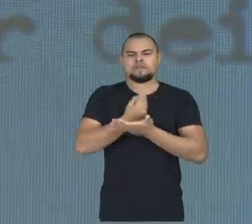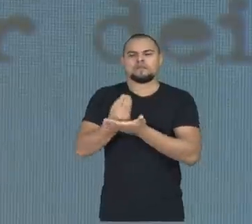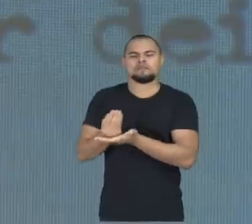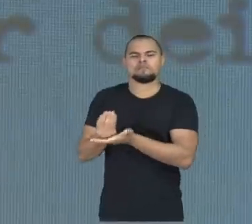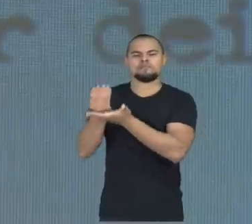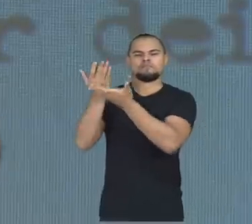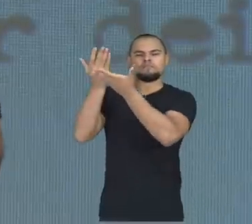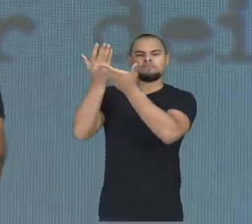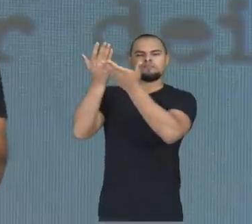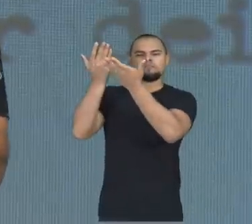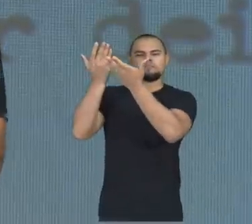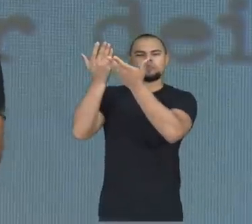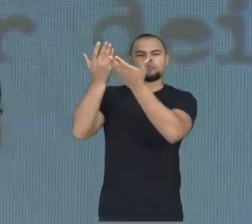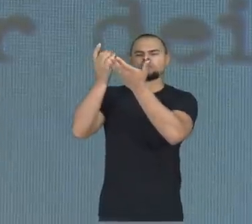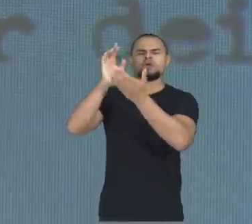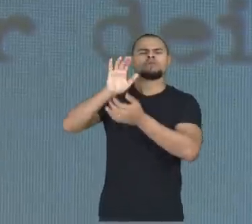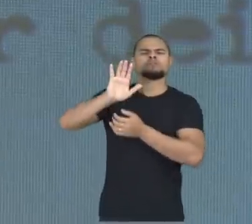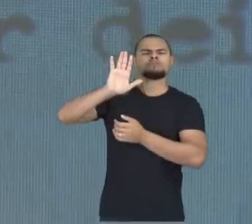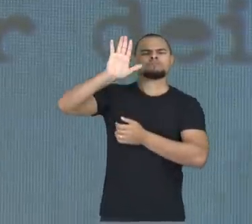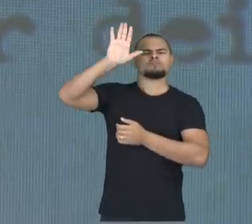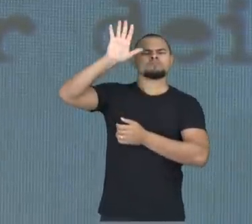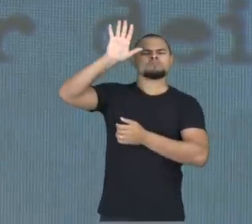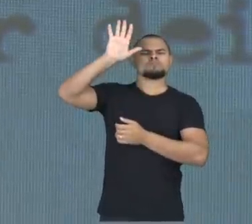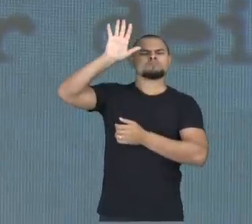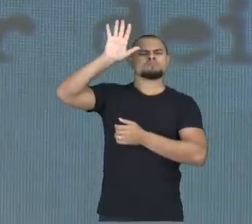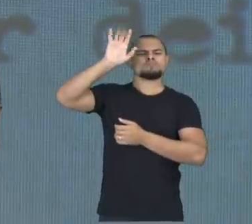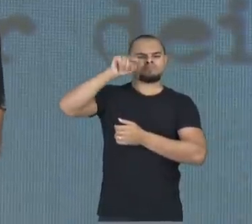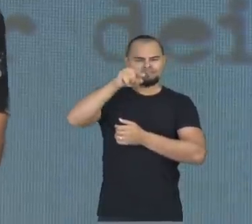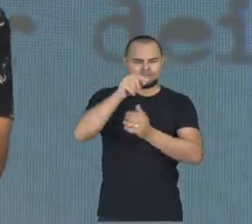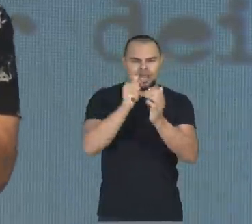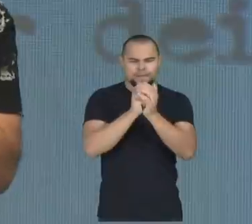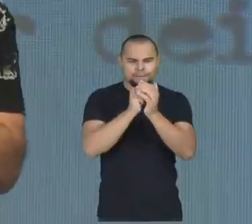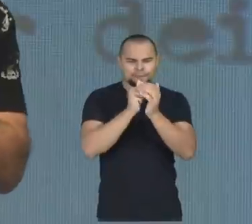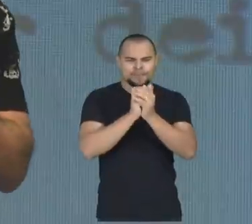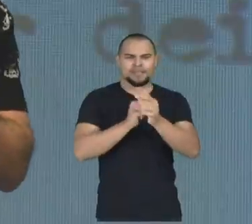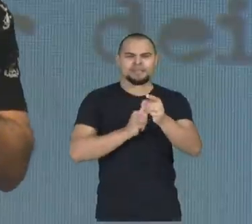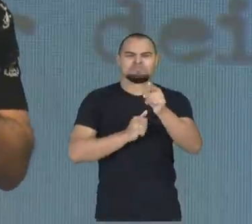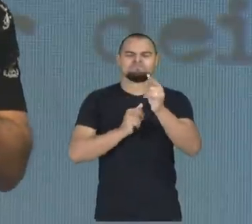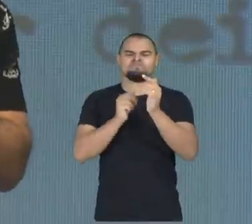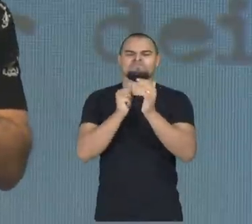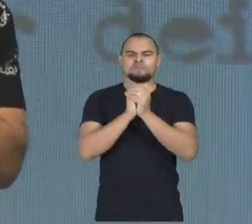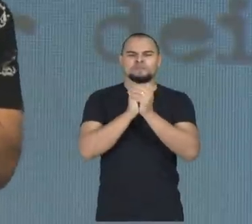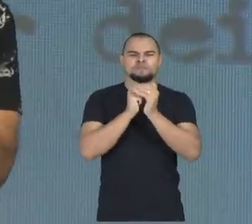sua mão, apenas dá um sinal com sua mão. Aonde? Amém, minha irmã. Vamos aplaudir, gente. Quero...